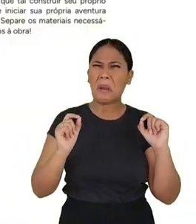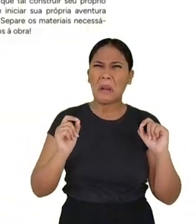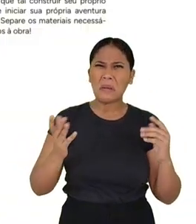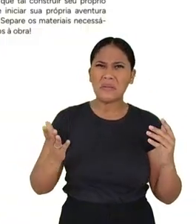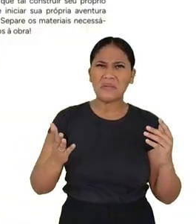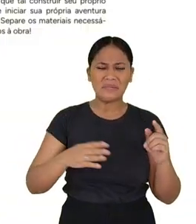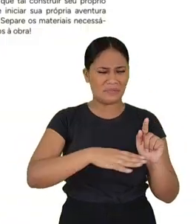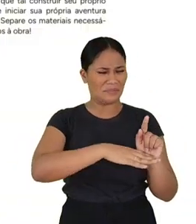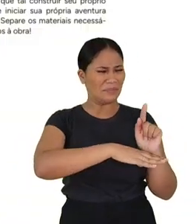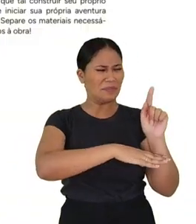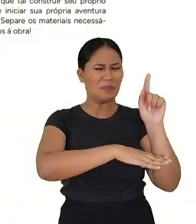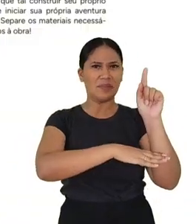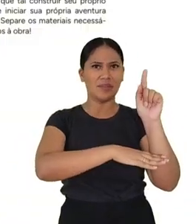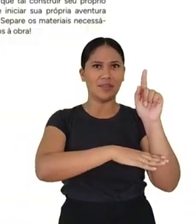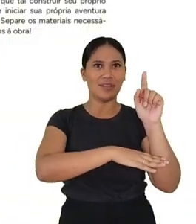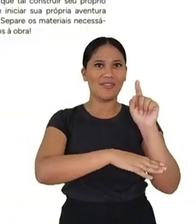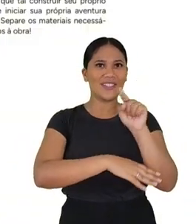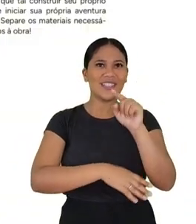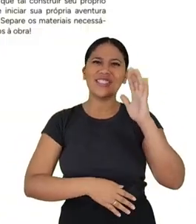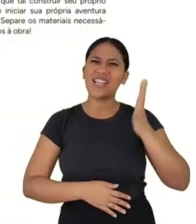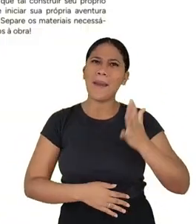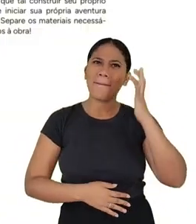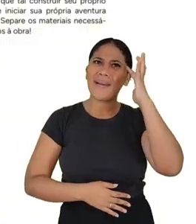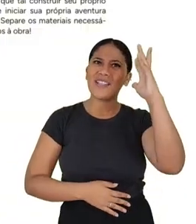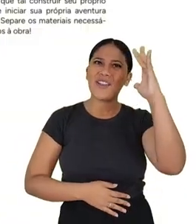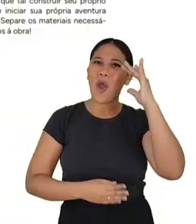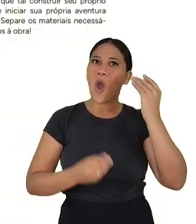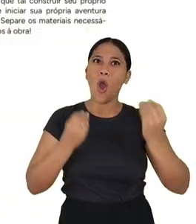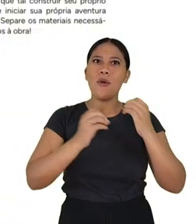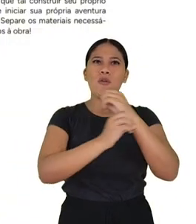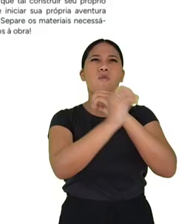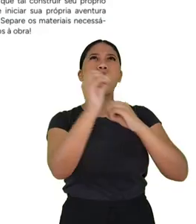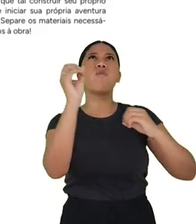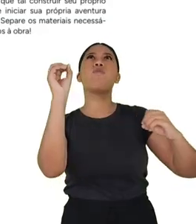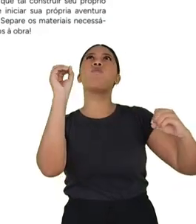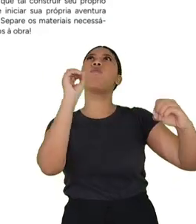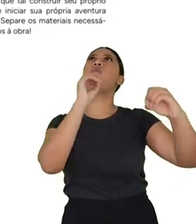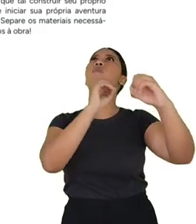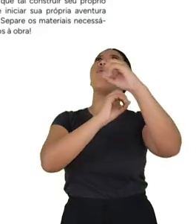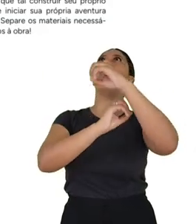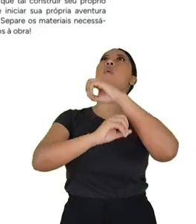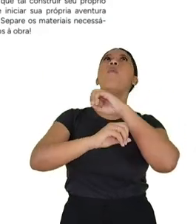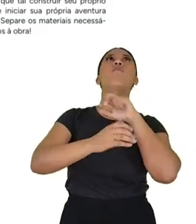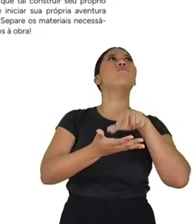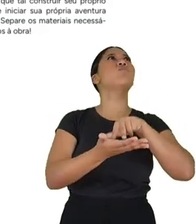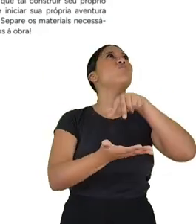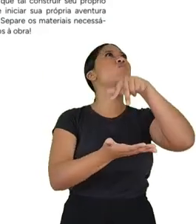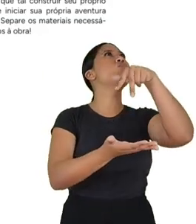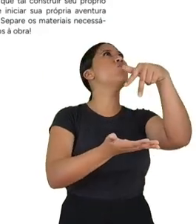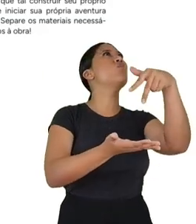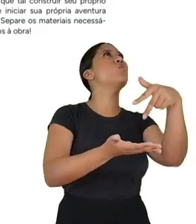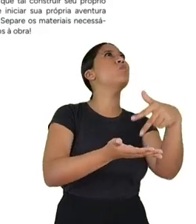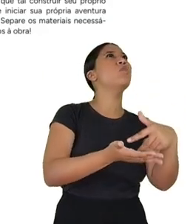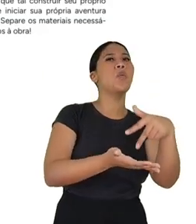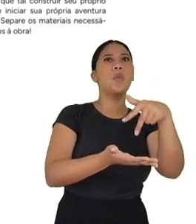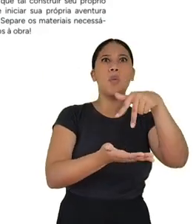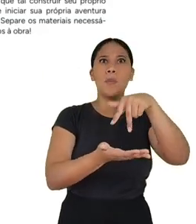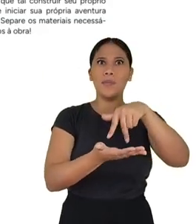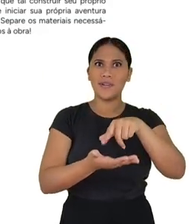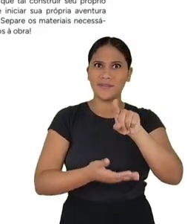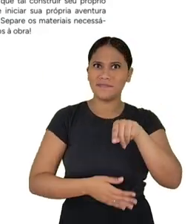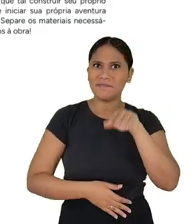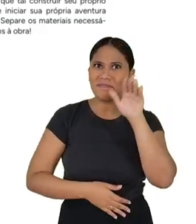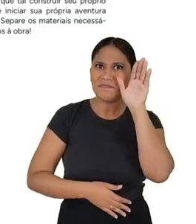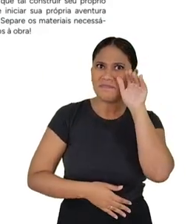O que é um foguete-balão? Você já imaginou como seria viajar pelo espaço? Observar os planetas e constelações de